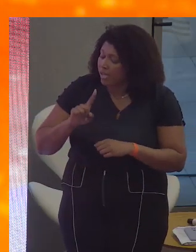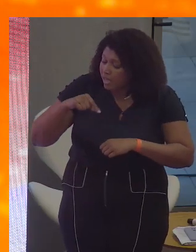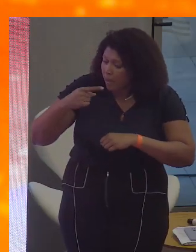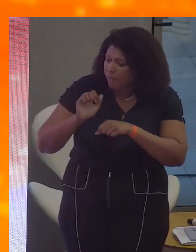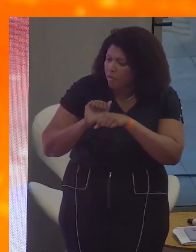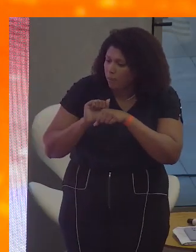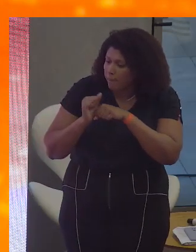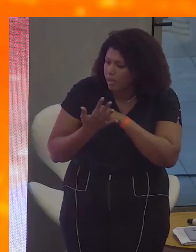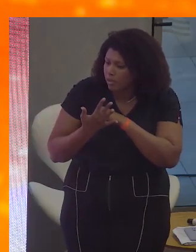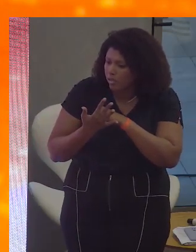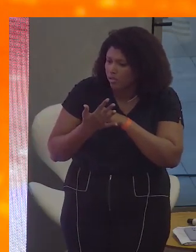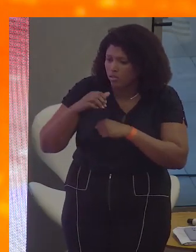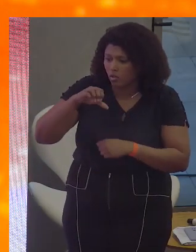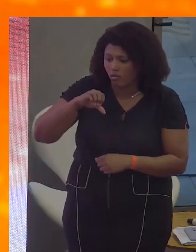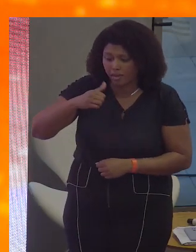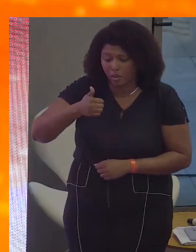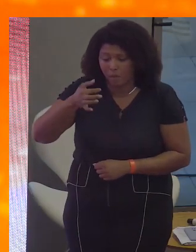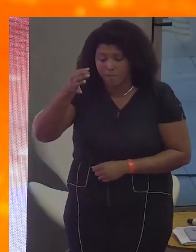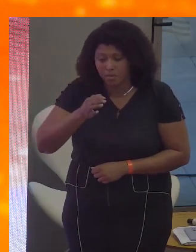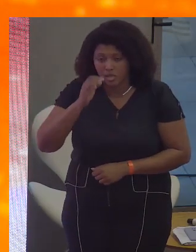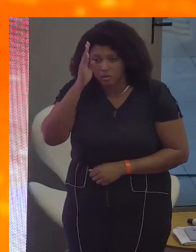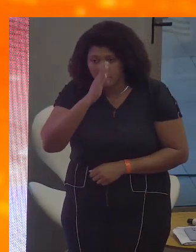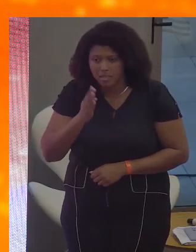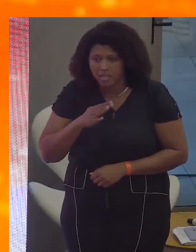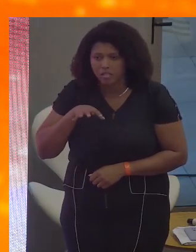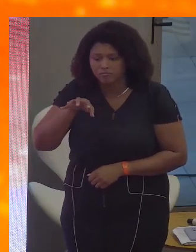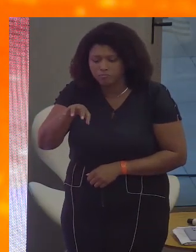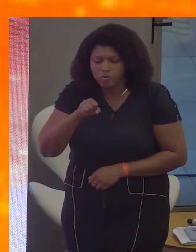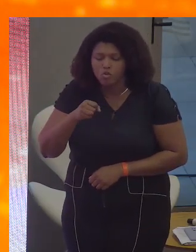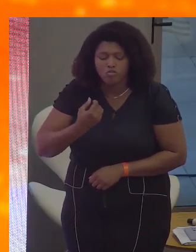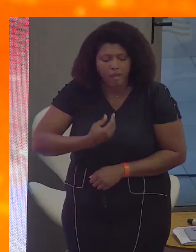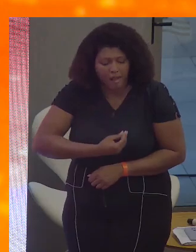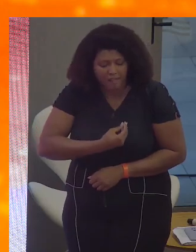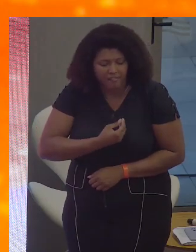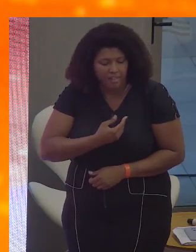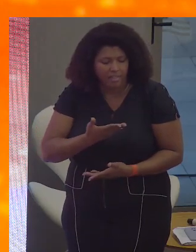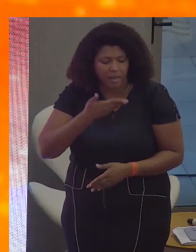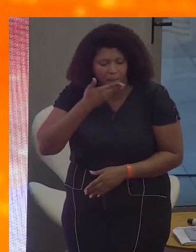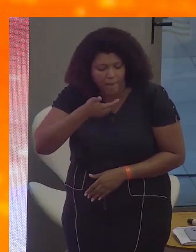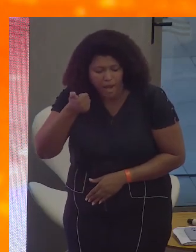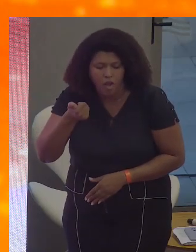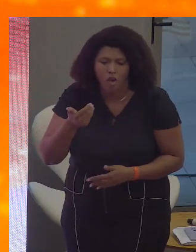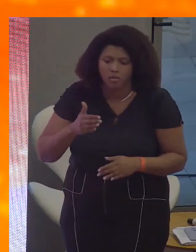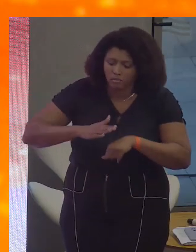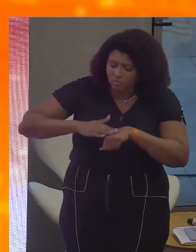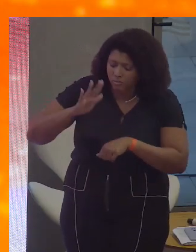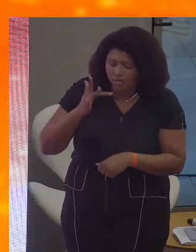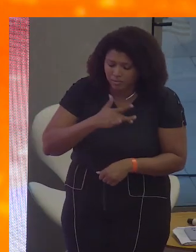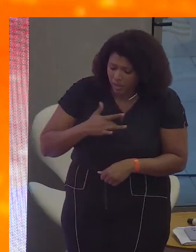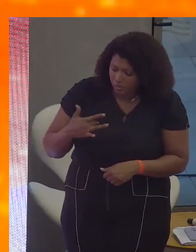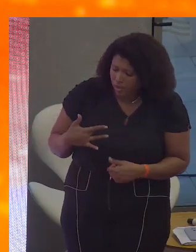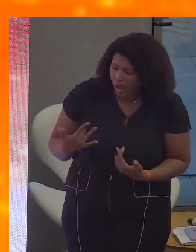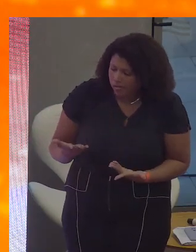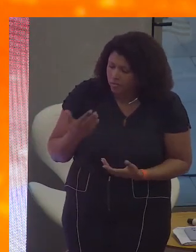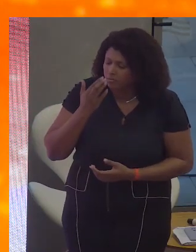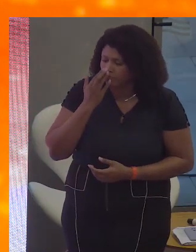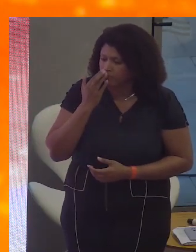Pós-pandemia, 91% dos brasileiros buscam um estilo de vida mais saudável, né,